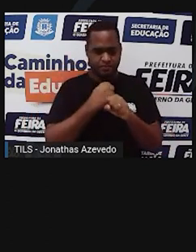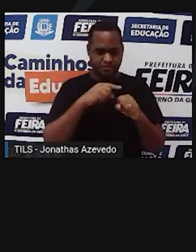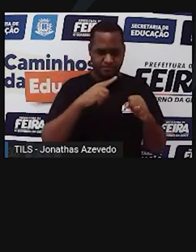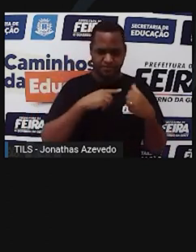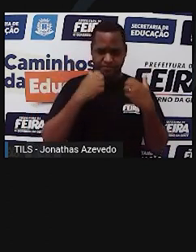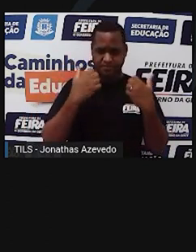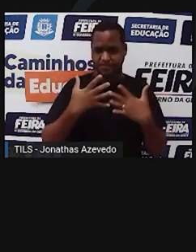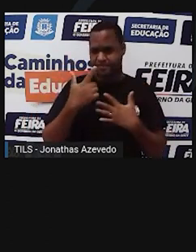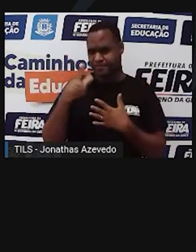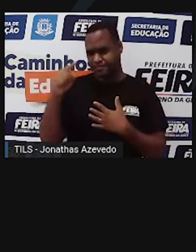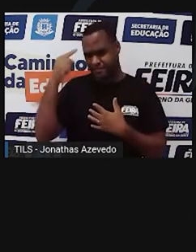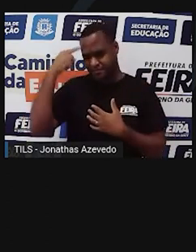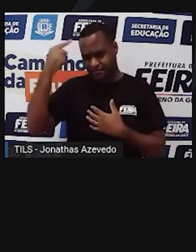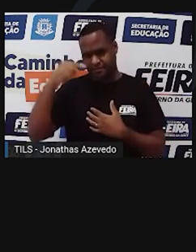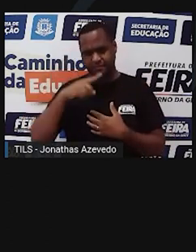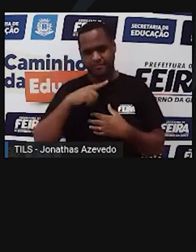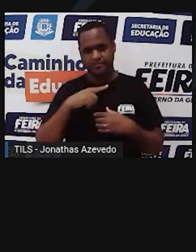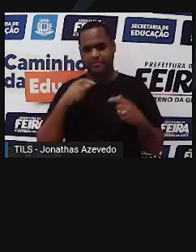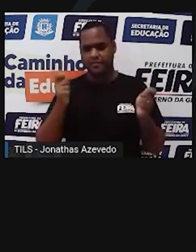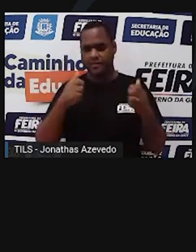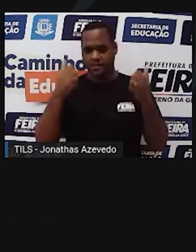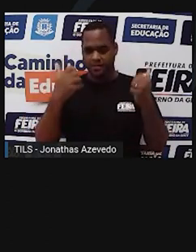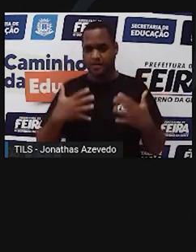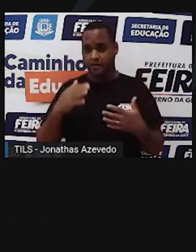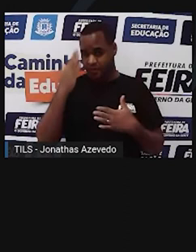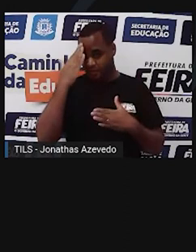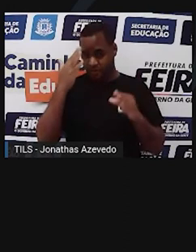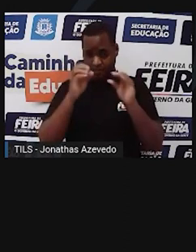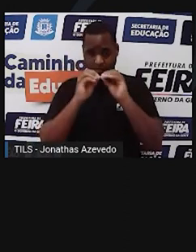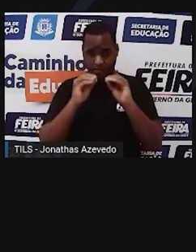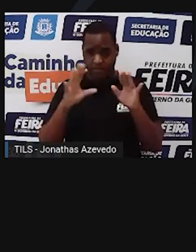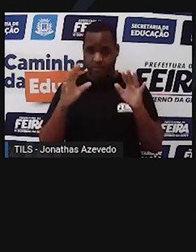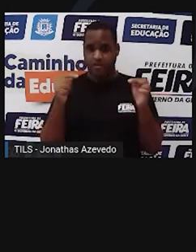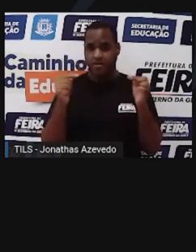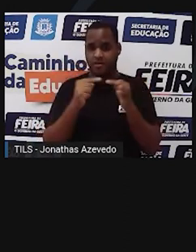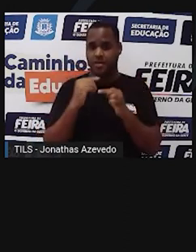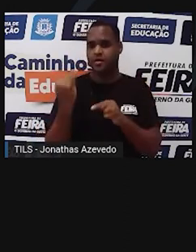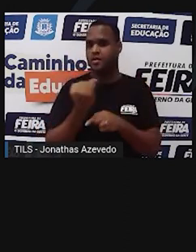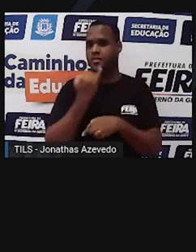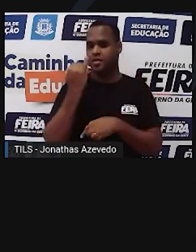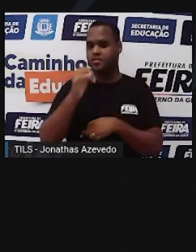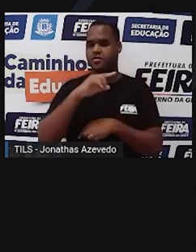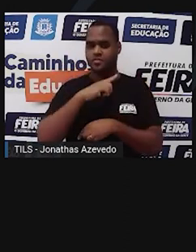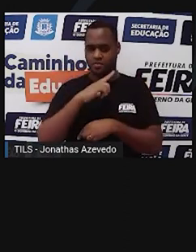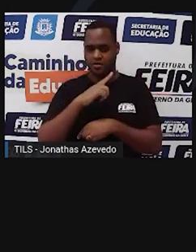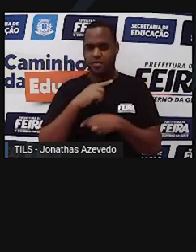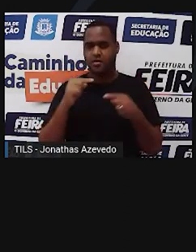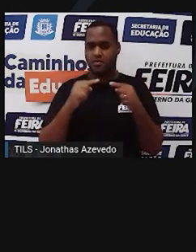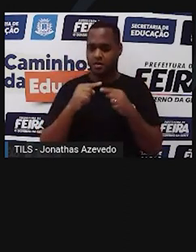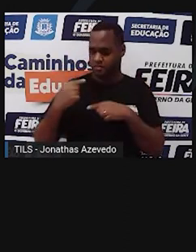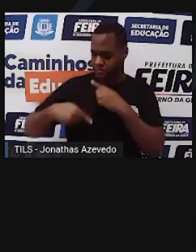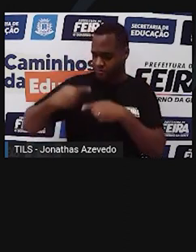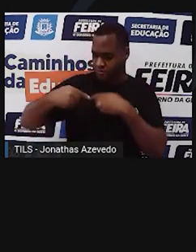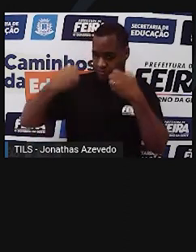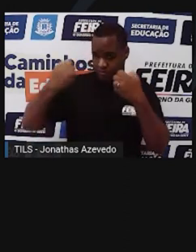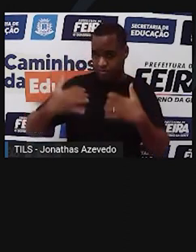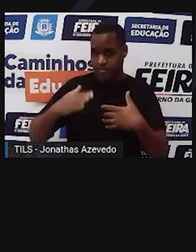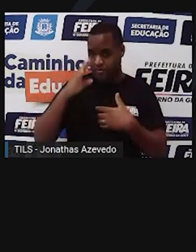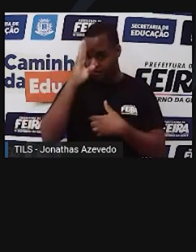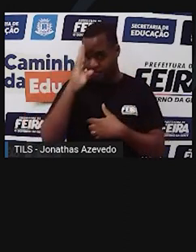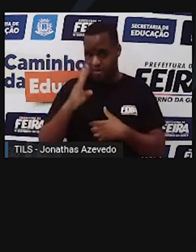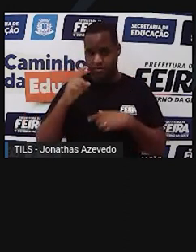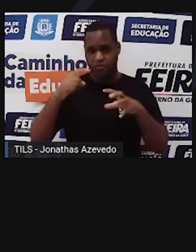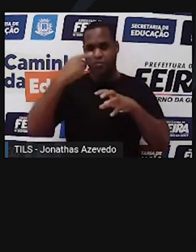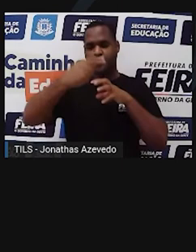Mas é isso aí, pessoal. Eu espero que vocês tenham entendido a importância da hidrelétrica tanto no Brasil quanto no